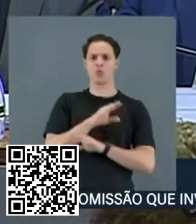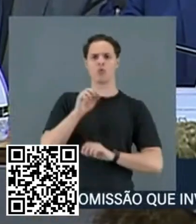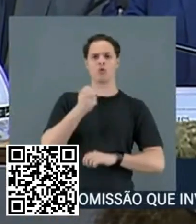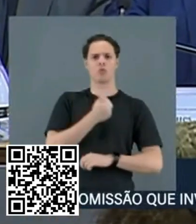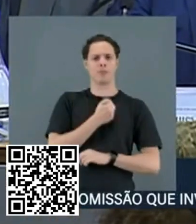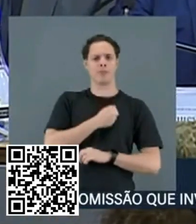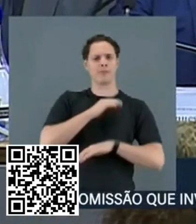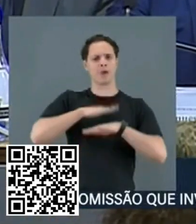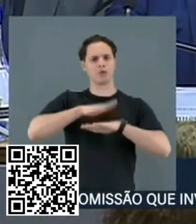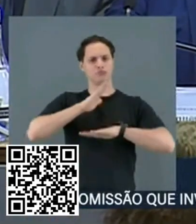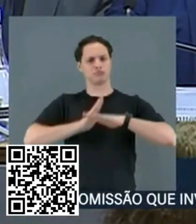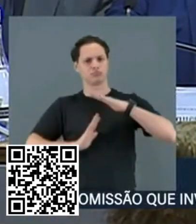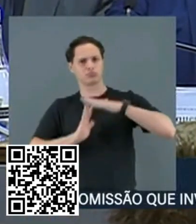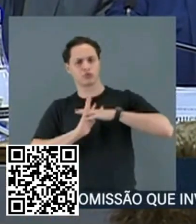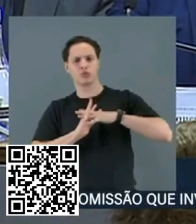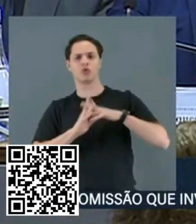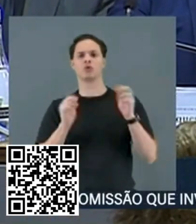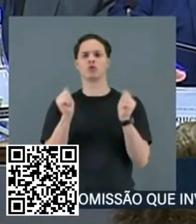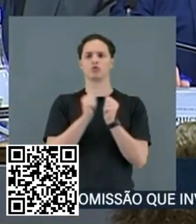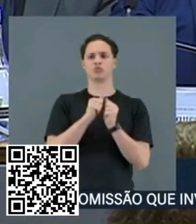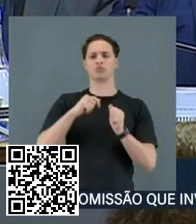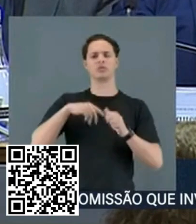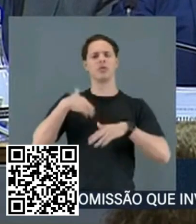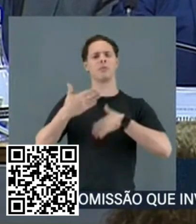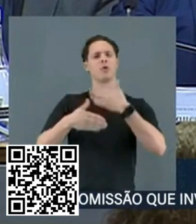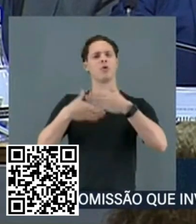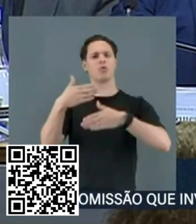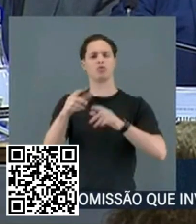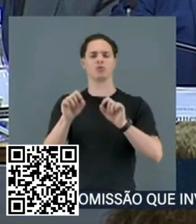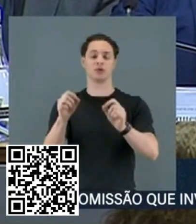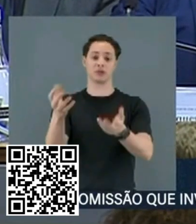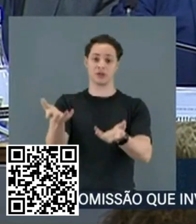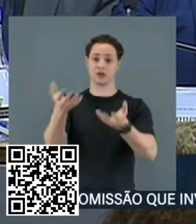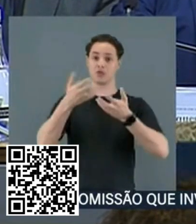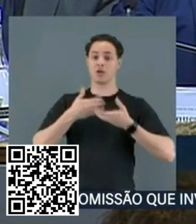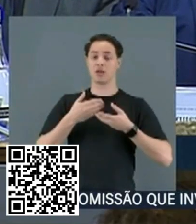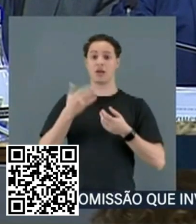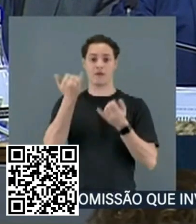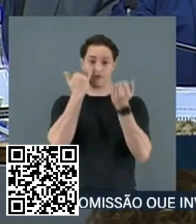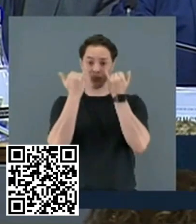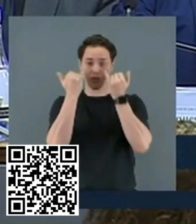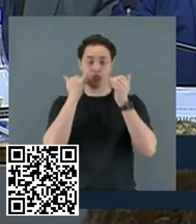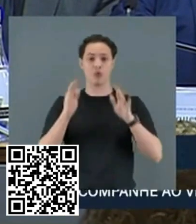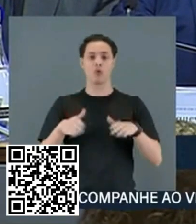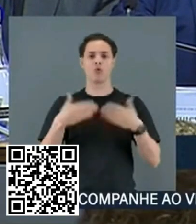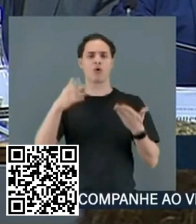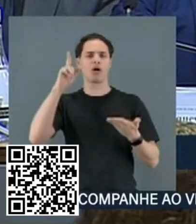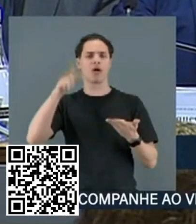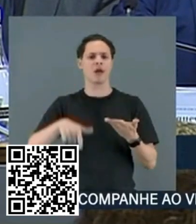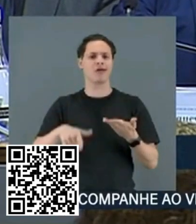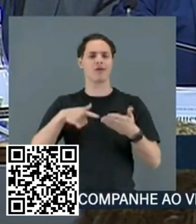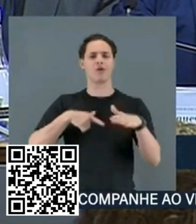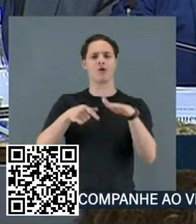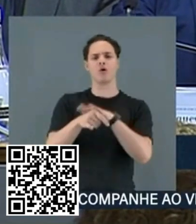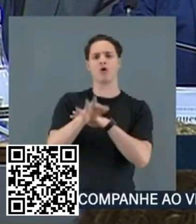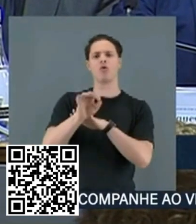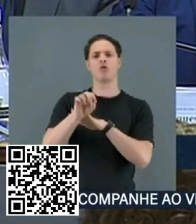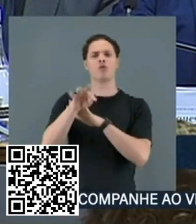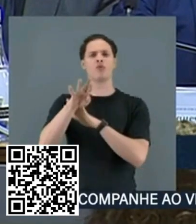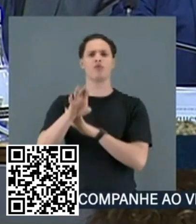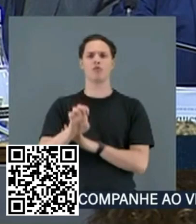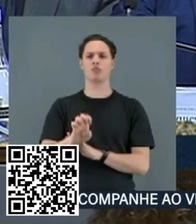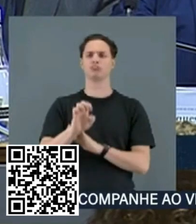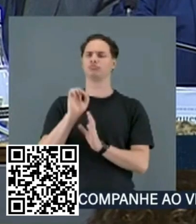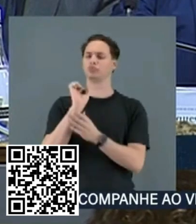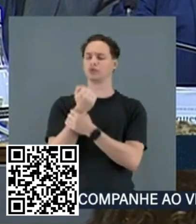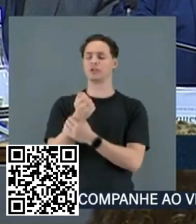mais exorbitantes. Eu queria até que depois ele me trouxesse o dado, qual é a fonte que lhe assegura de